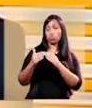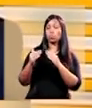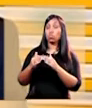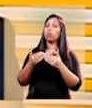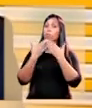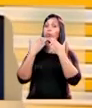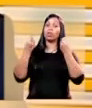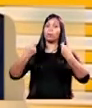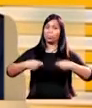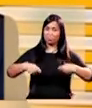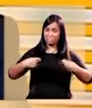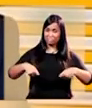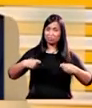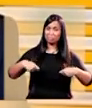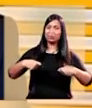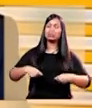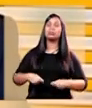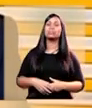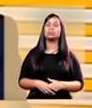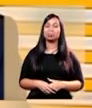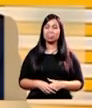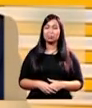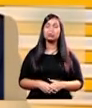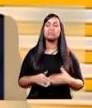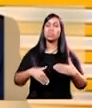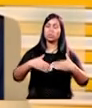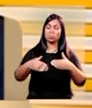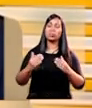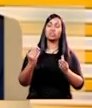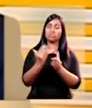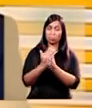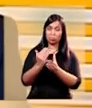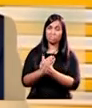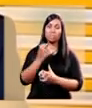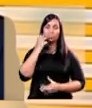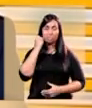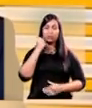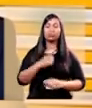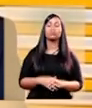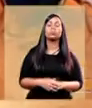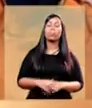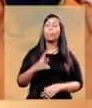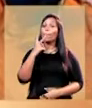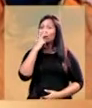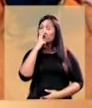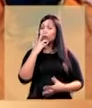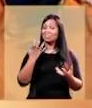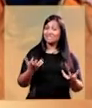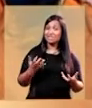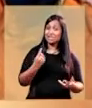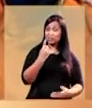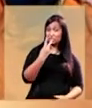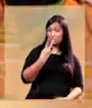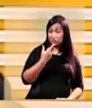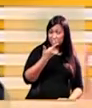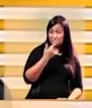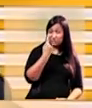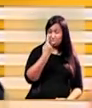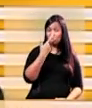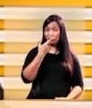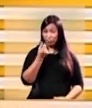que nós precisamos melhorar o andamento dos processos de adoção. parece que eles querem 120